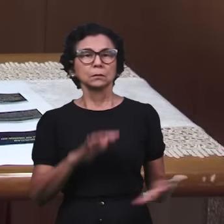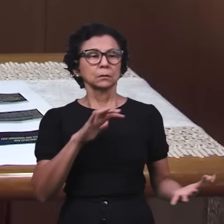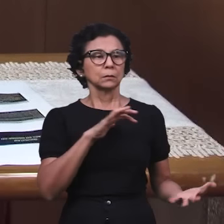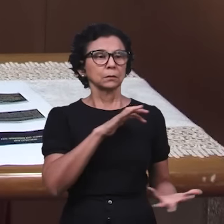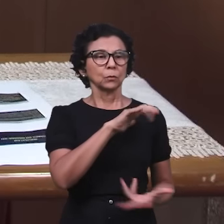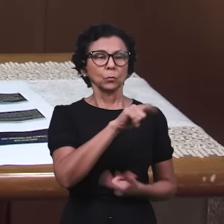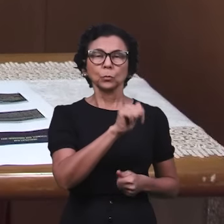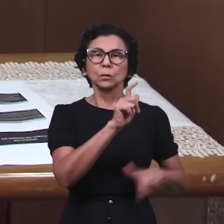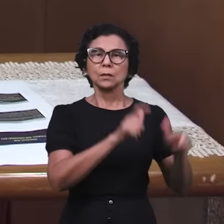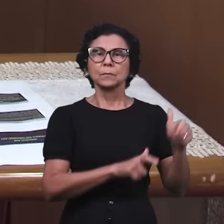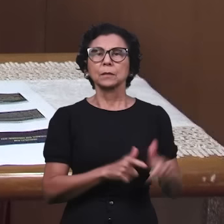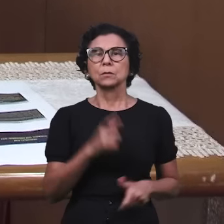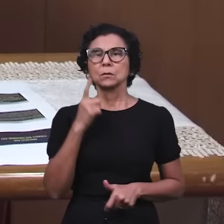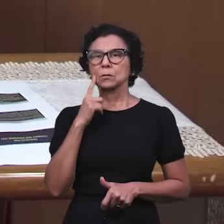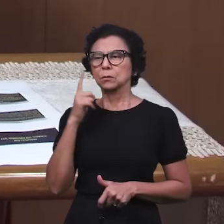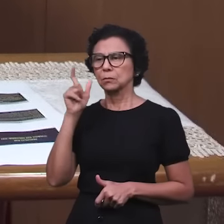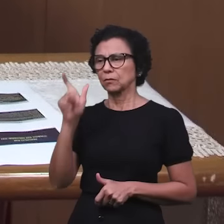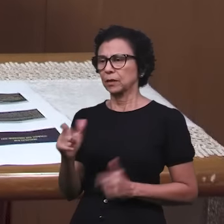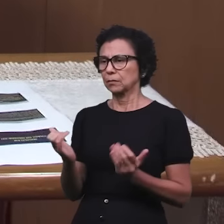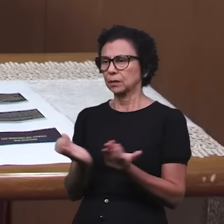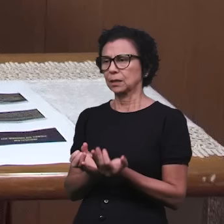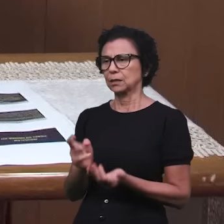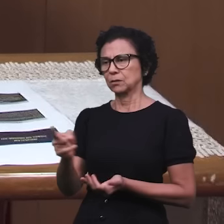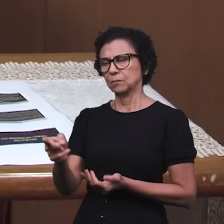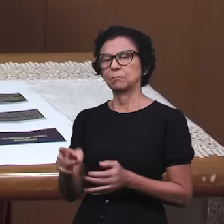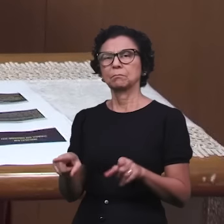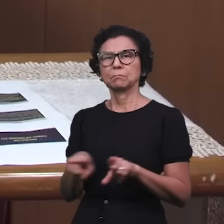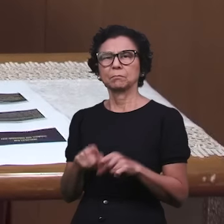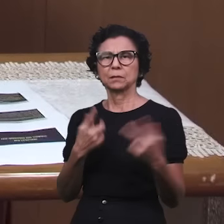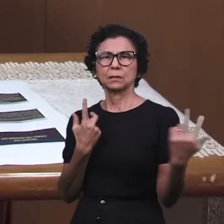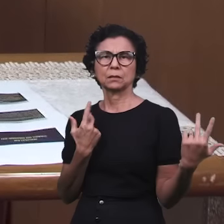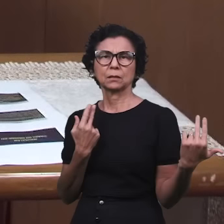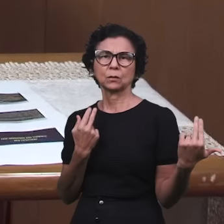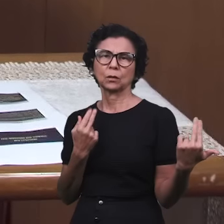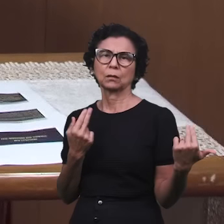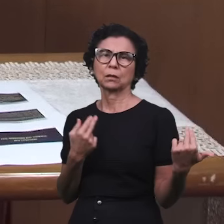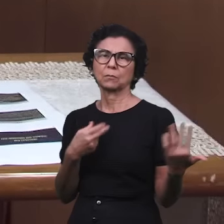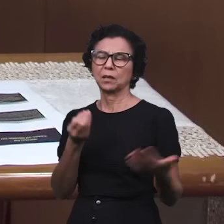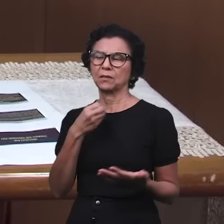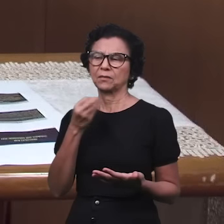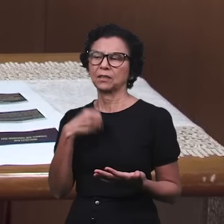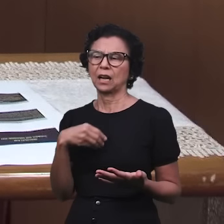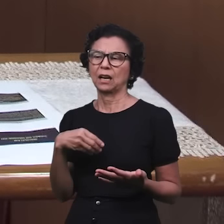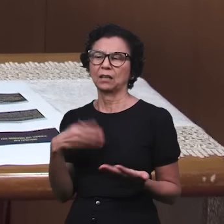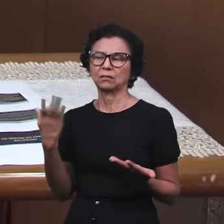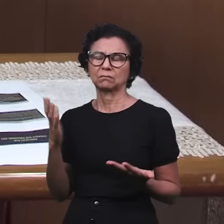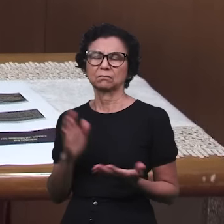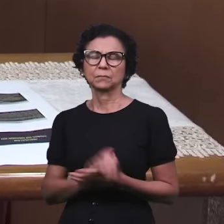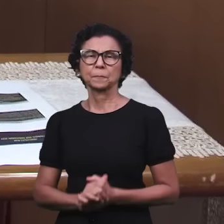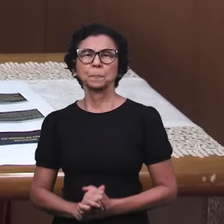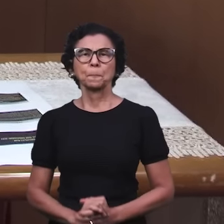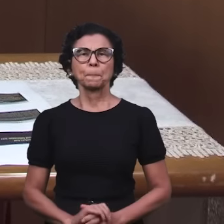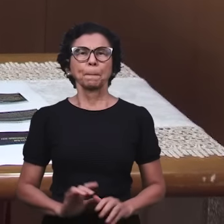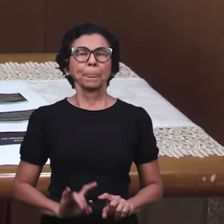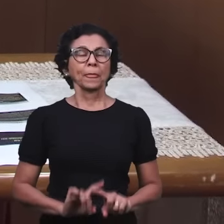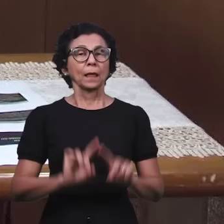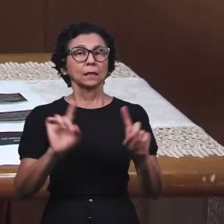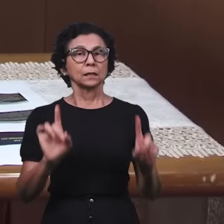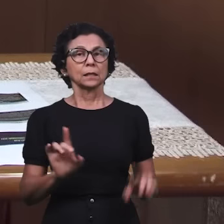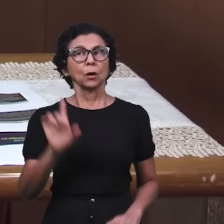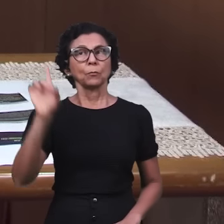tradicional. Só que Davi, ele tinha a obra de Davi, ele estava entrando ali por revelação. Então